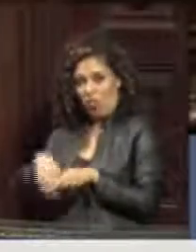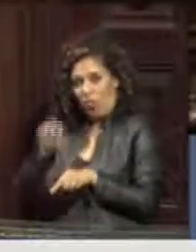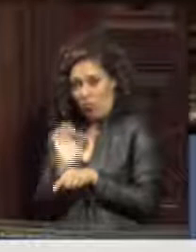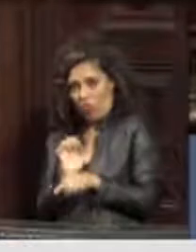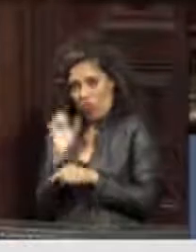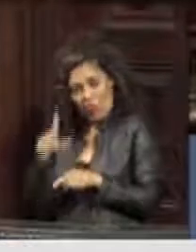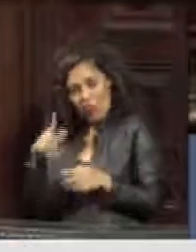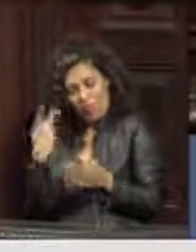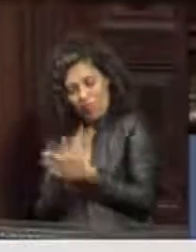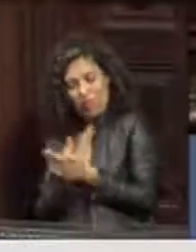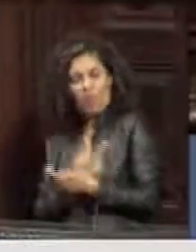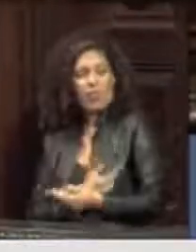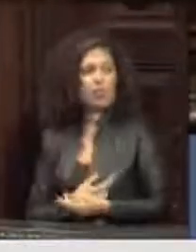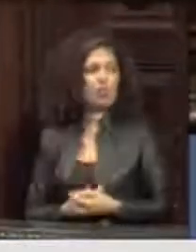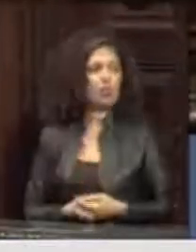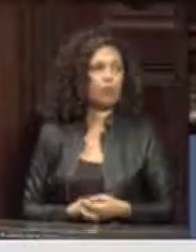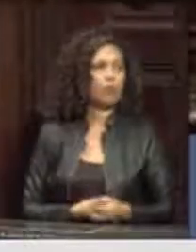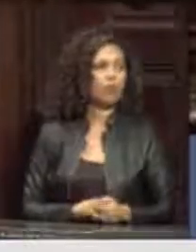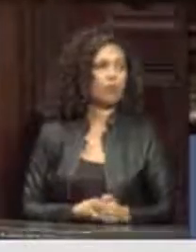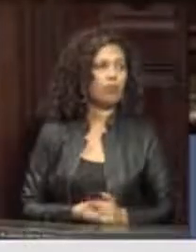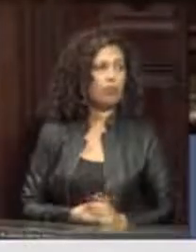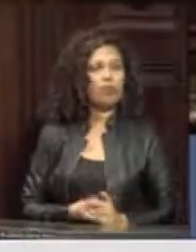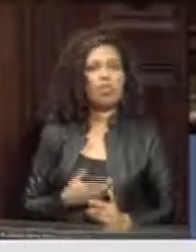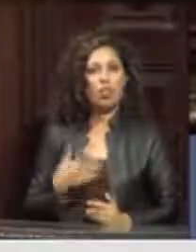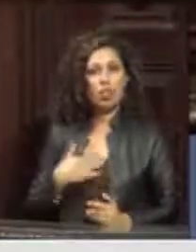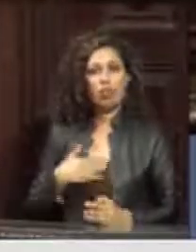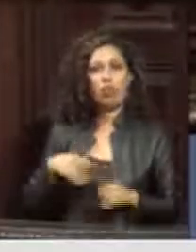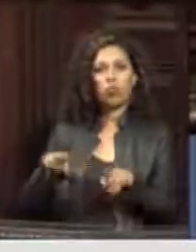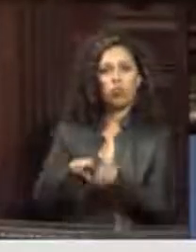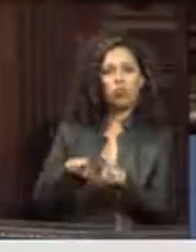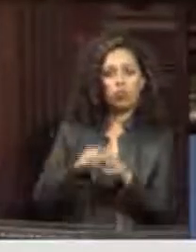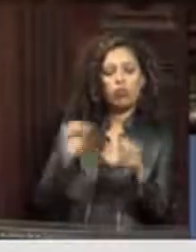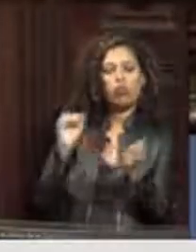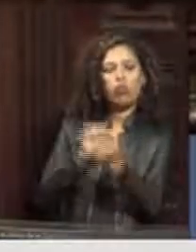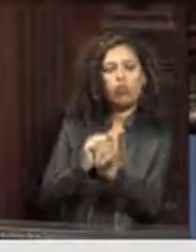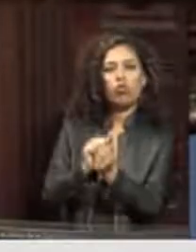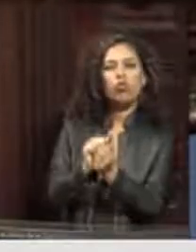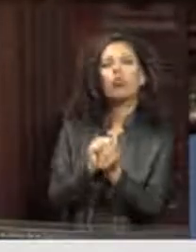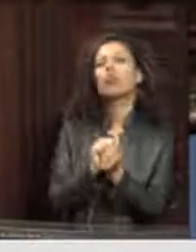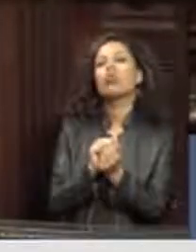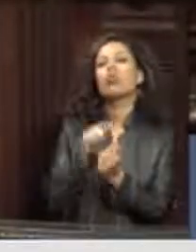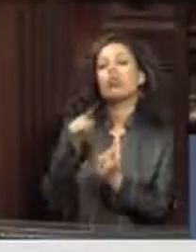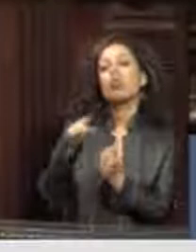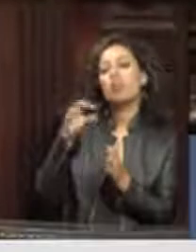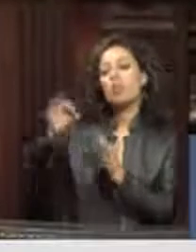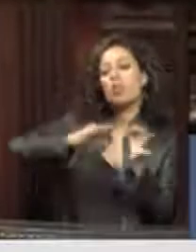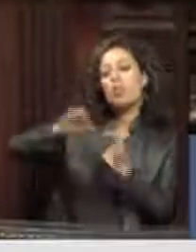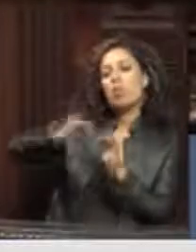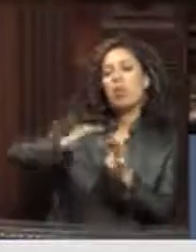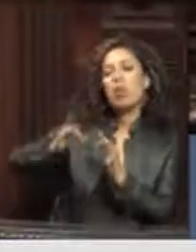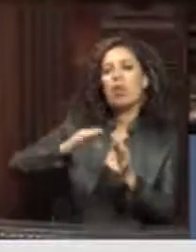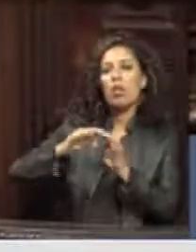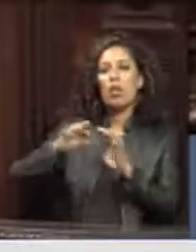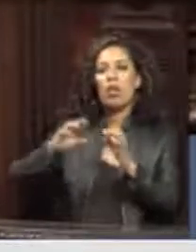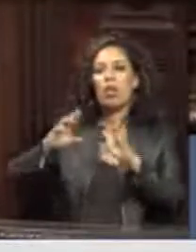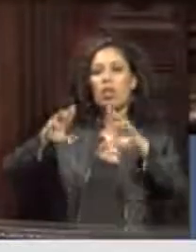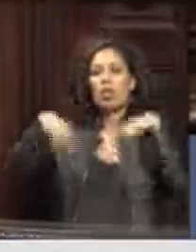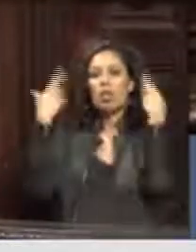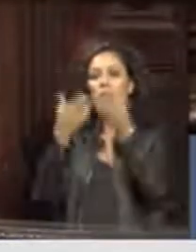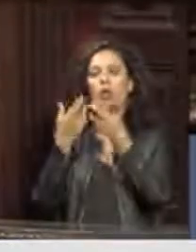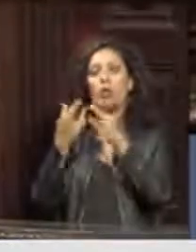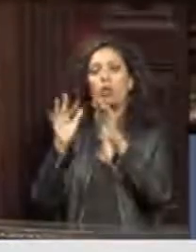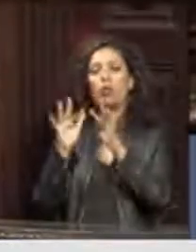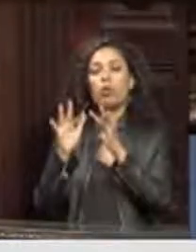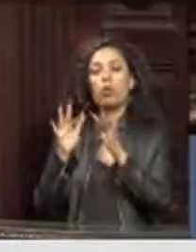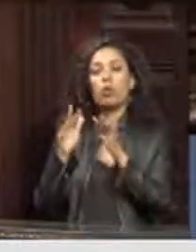do nobre deputado, inclusive já me coloco à disposição para que possamos juntos organizar essa audiência pública para tratar